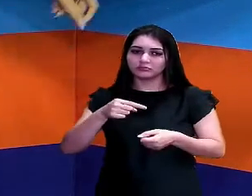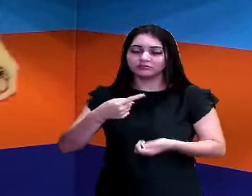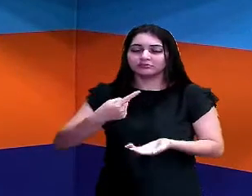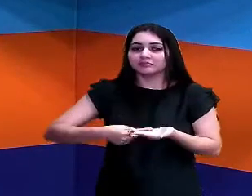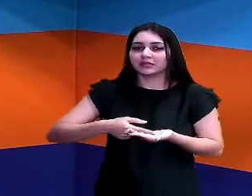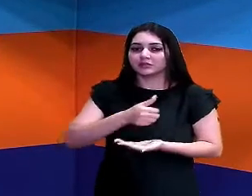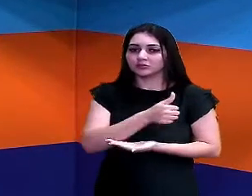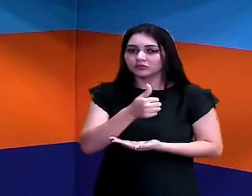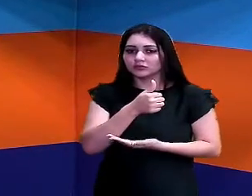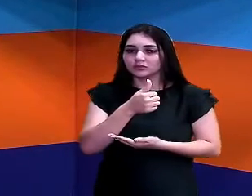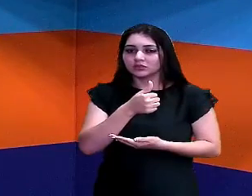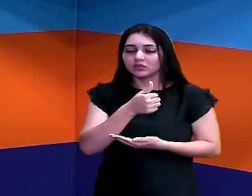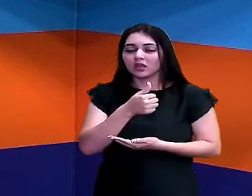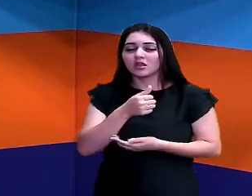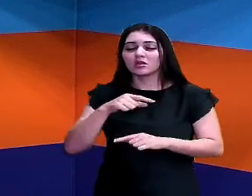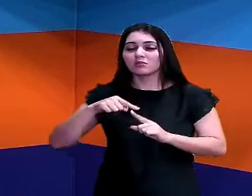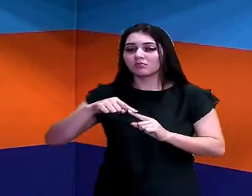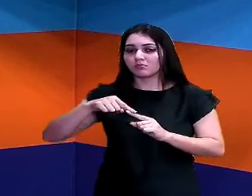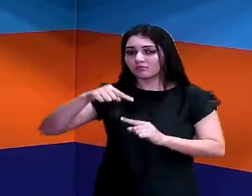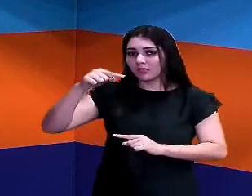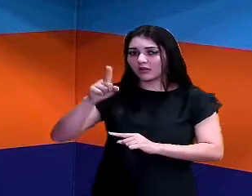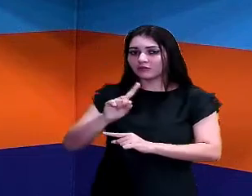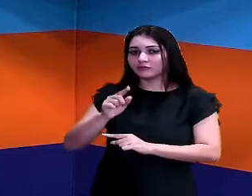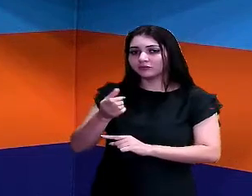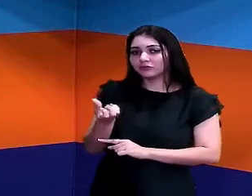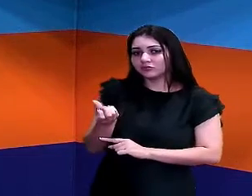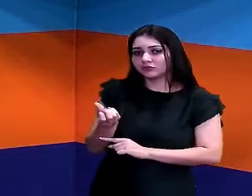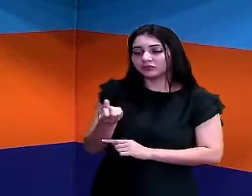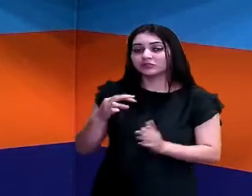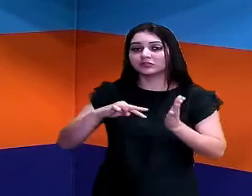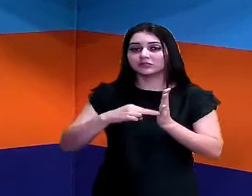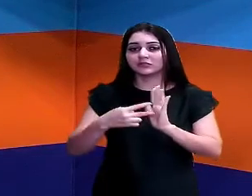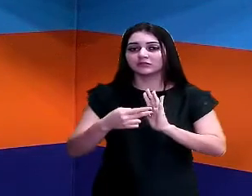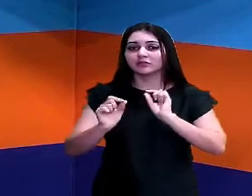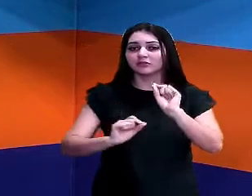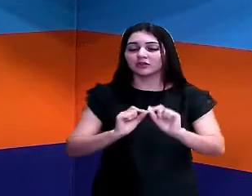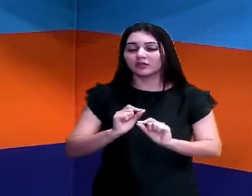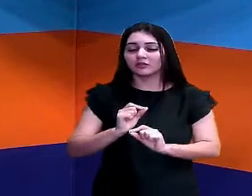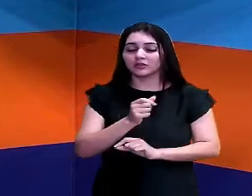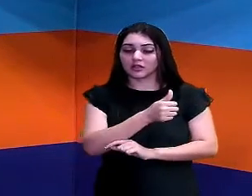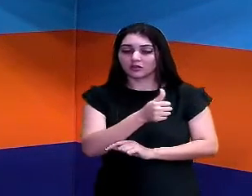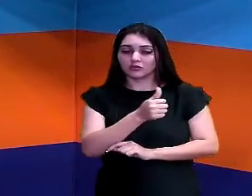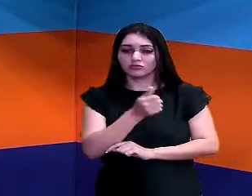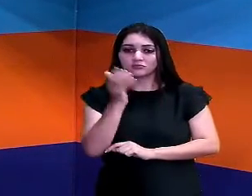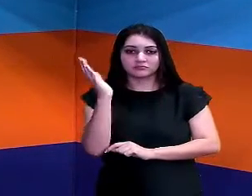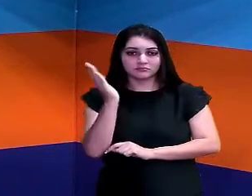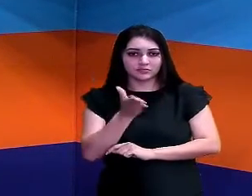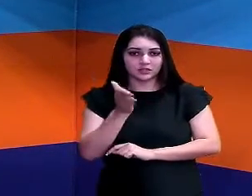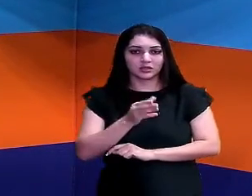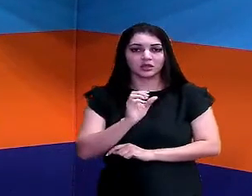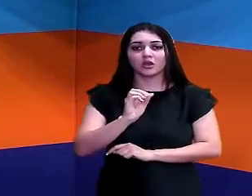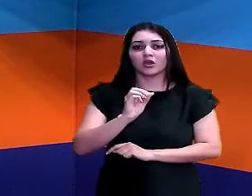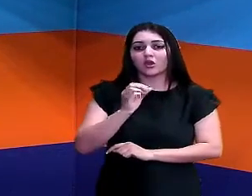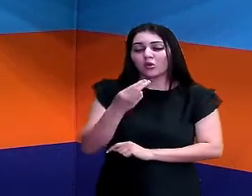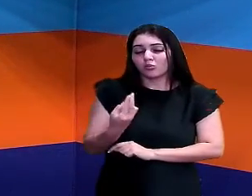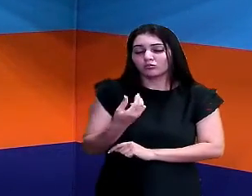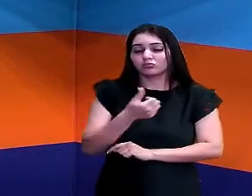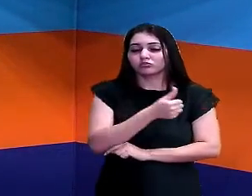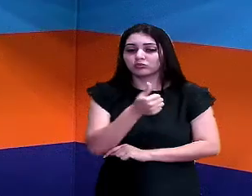o maior no 6. Então, isso significa que é 11h30 ou 11h30,